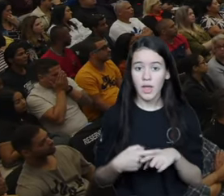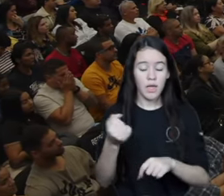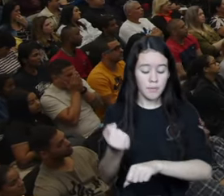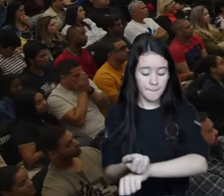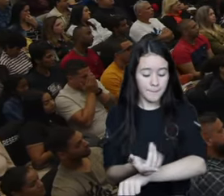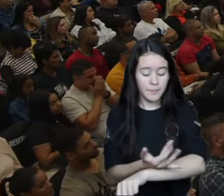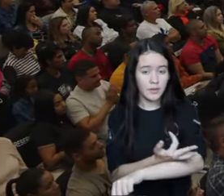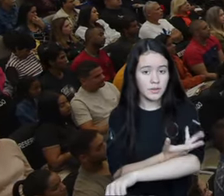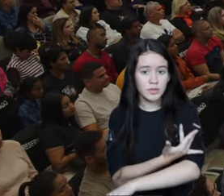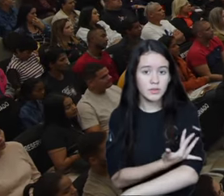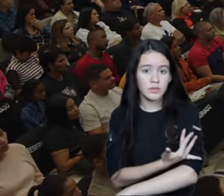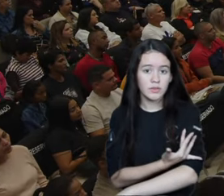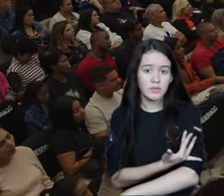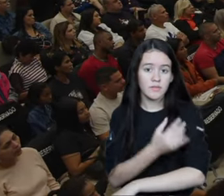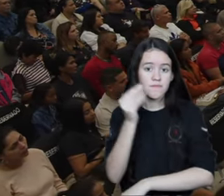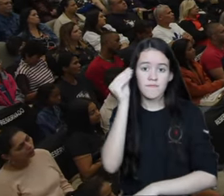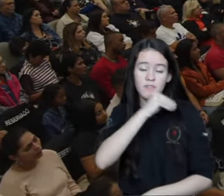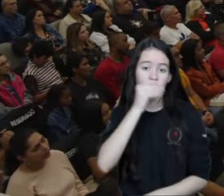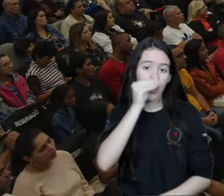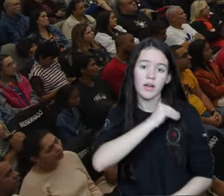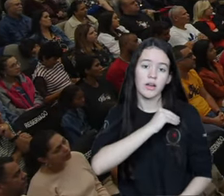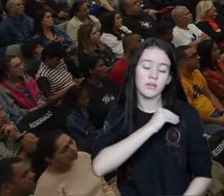emocionalmente fragilizada